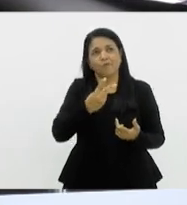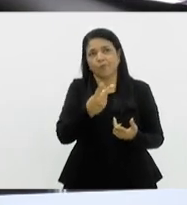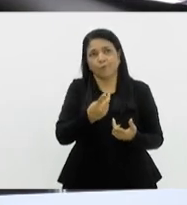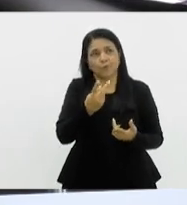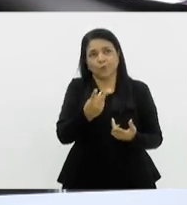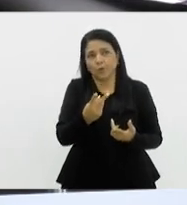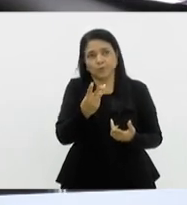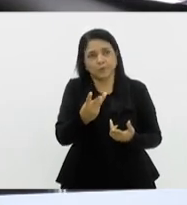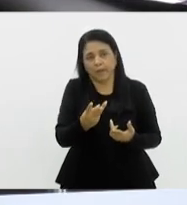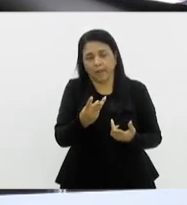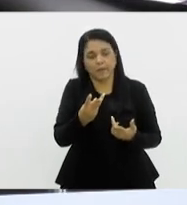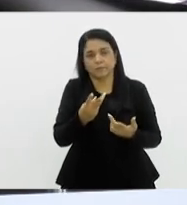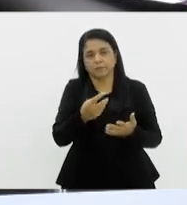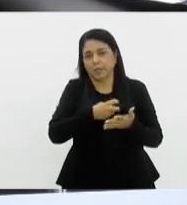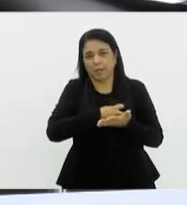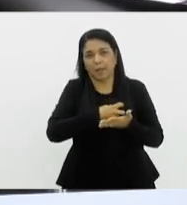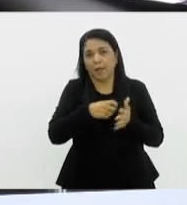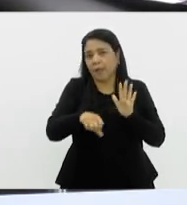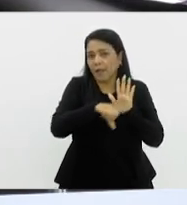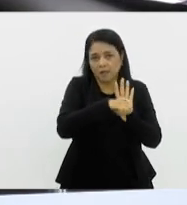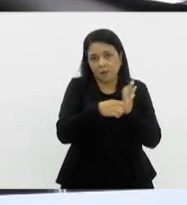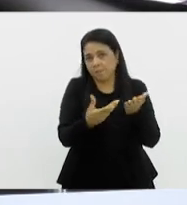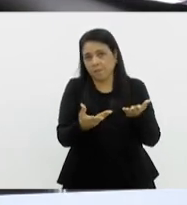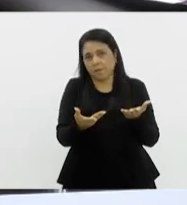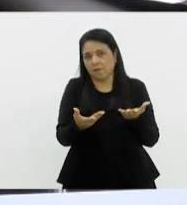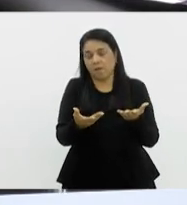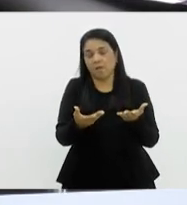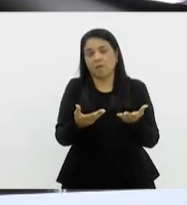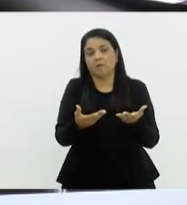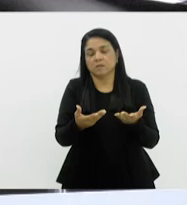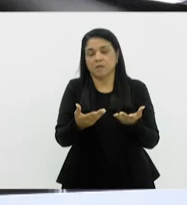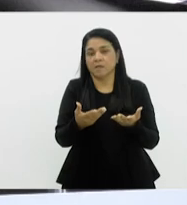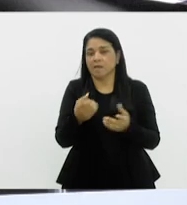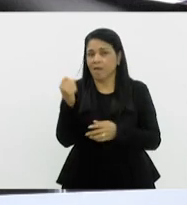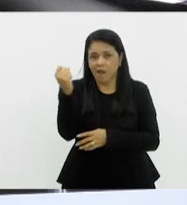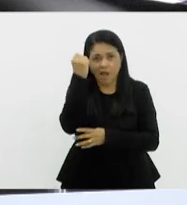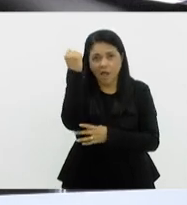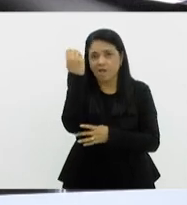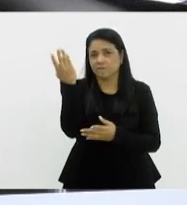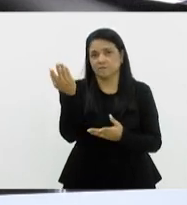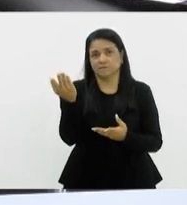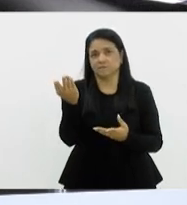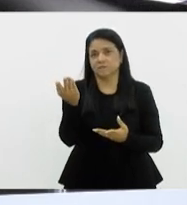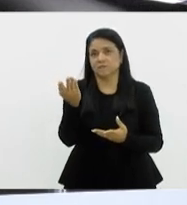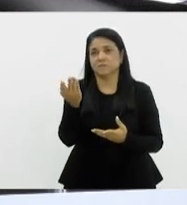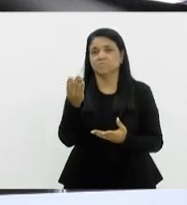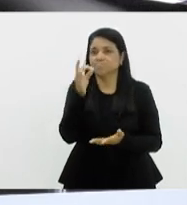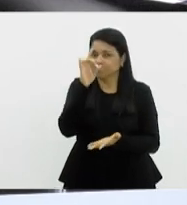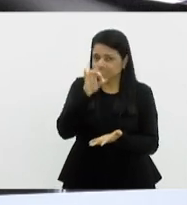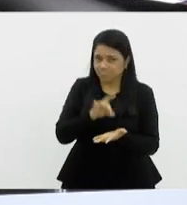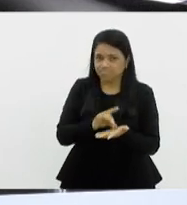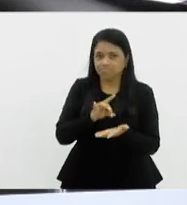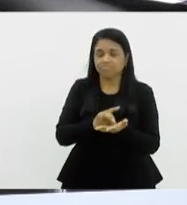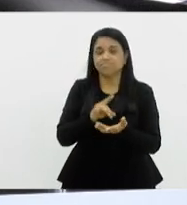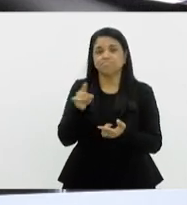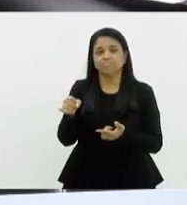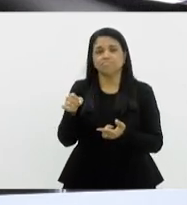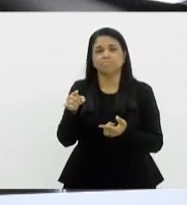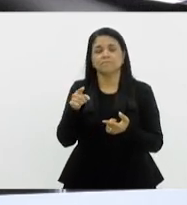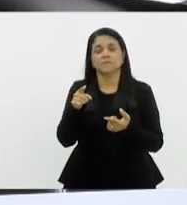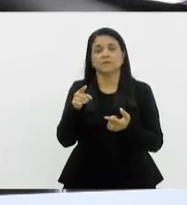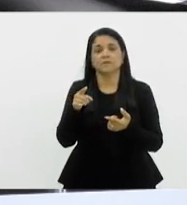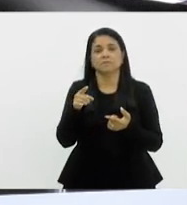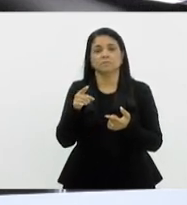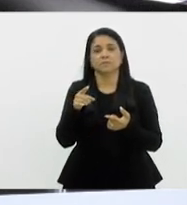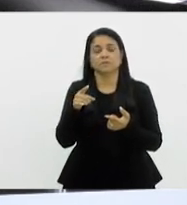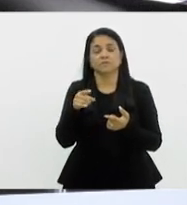mais graves, realmente, porque na realidade... quando Vossa Excelência coloca também